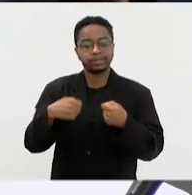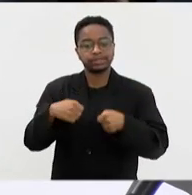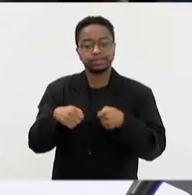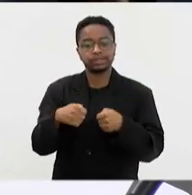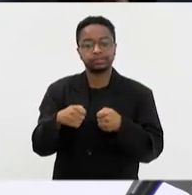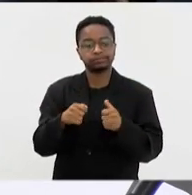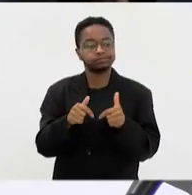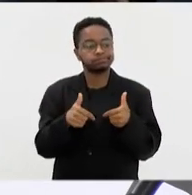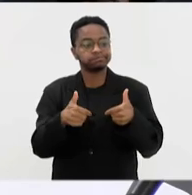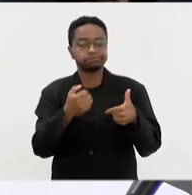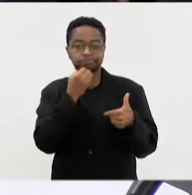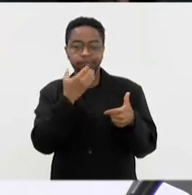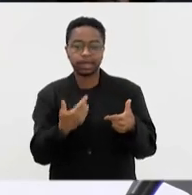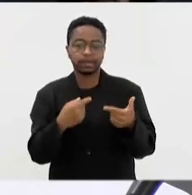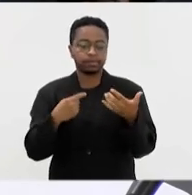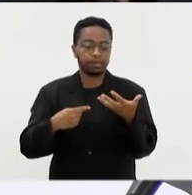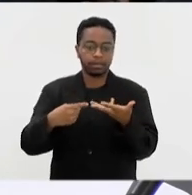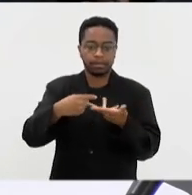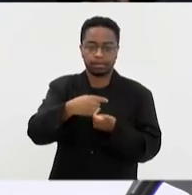etc.